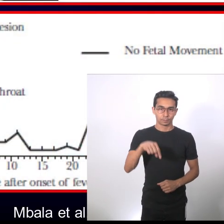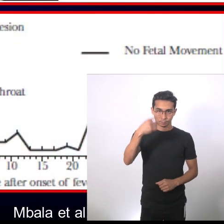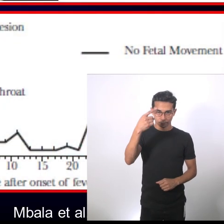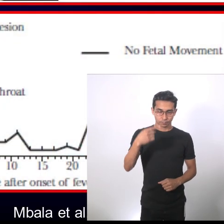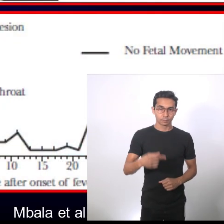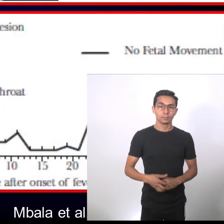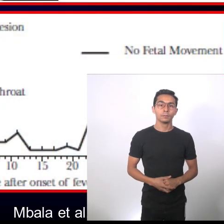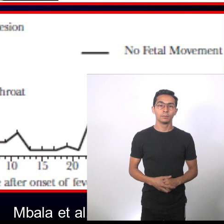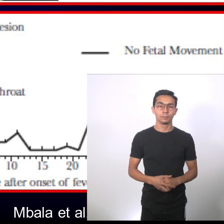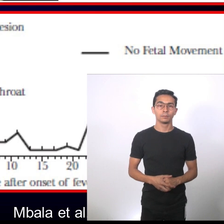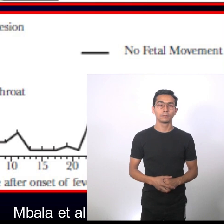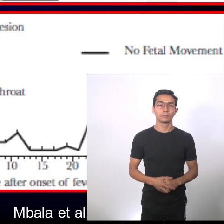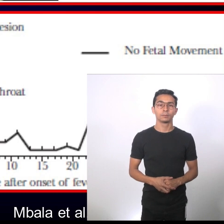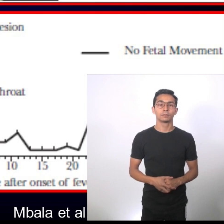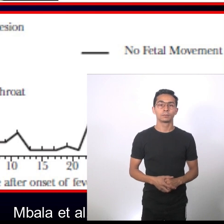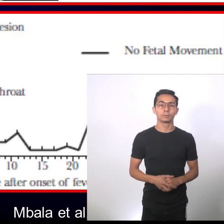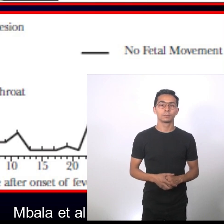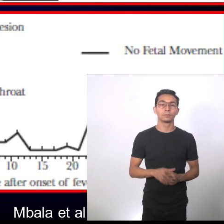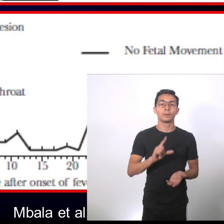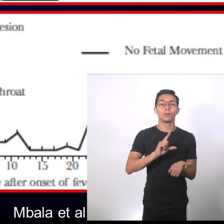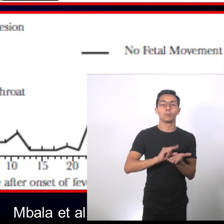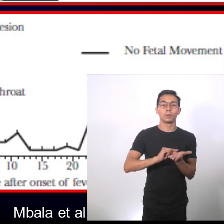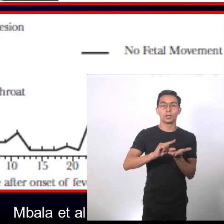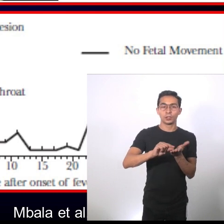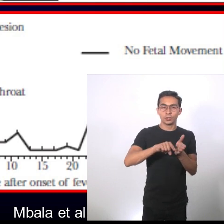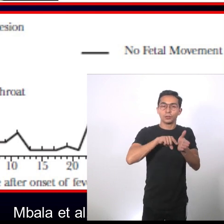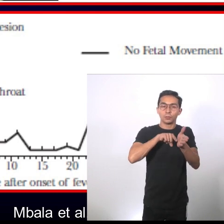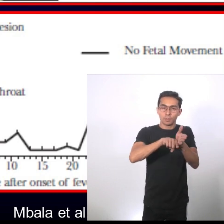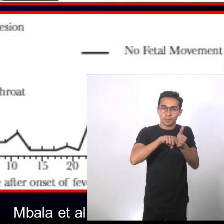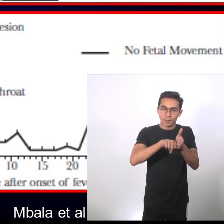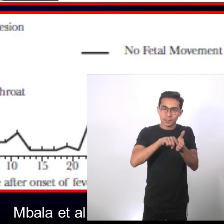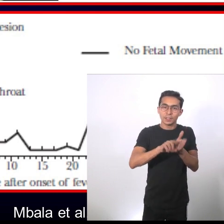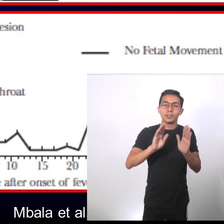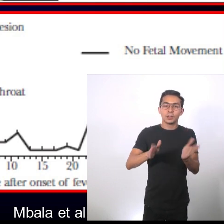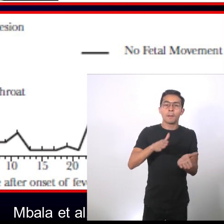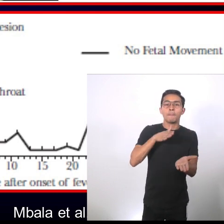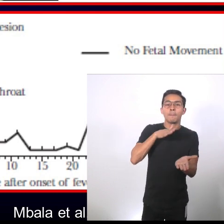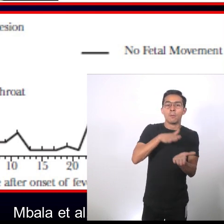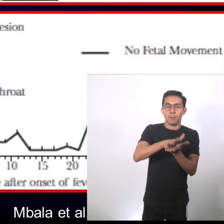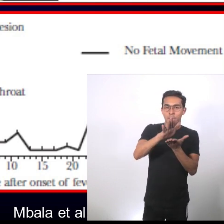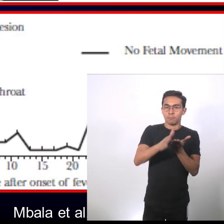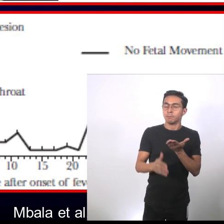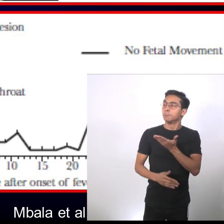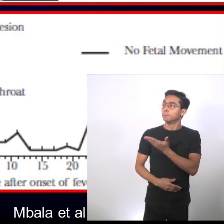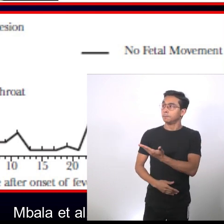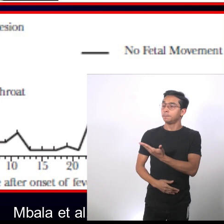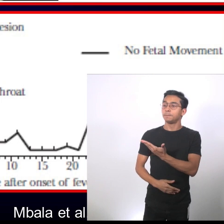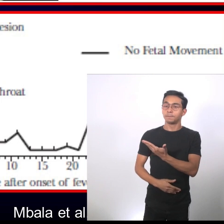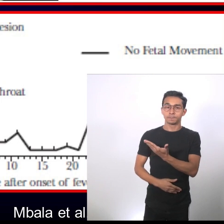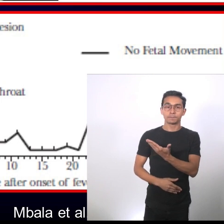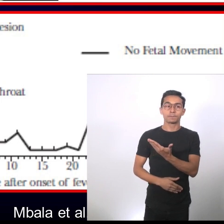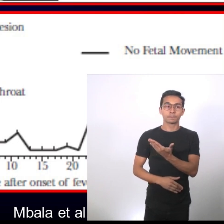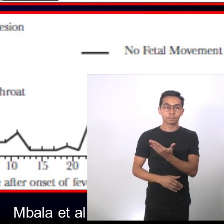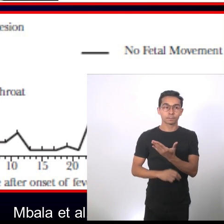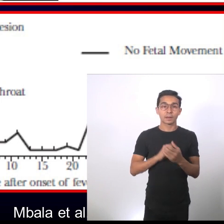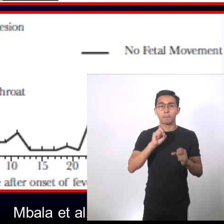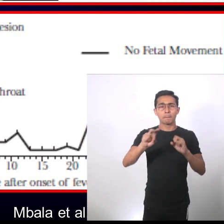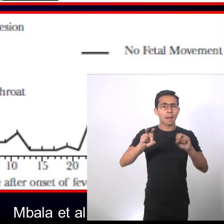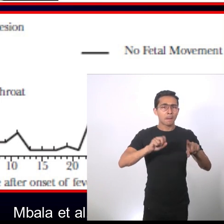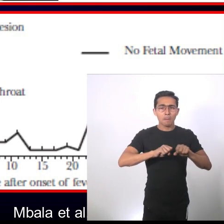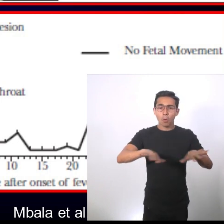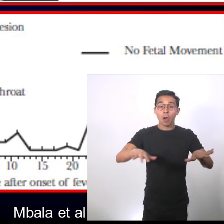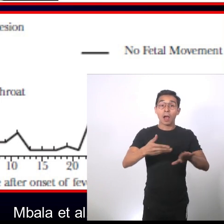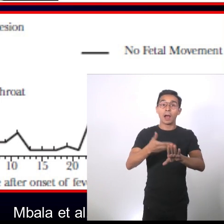Esse também é um artigo publicado antes da ocorrência desse surto, me pareceu